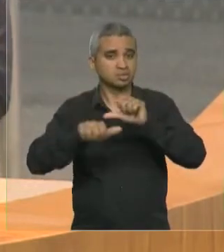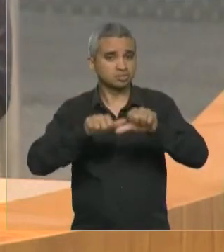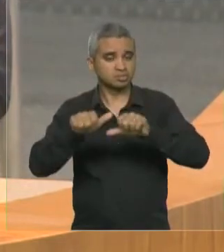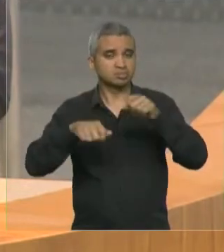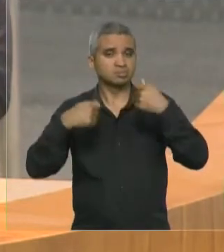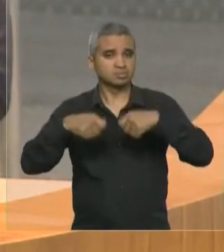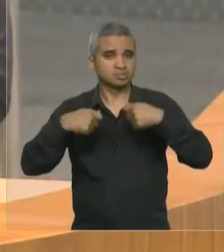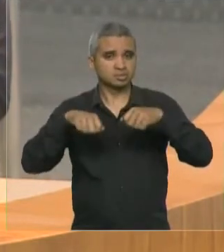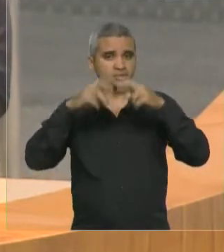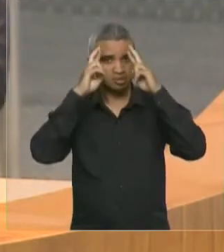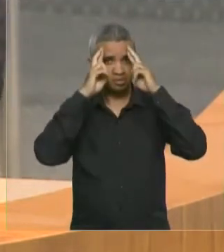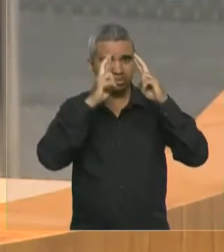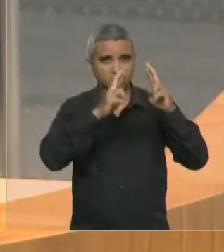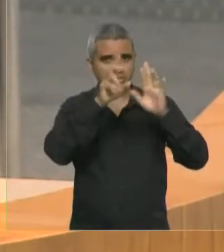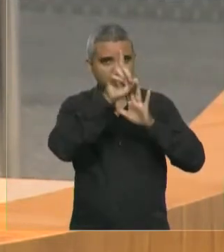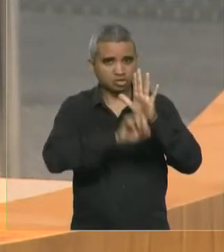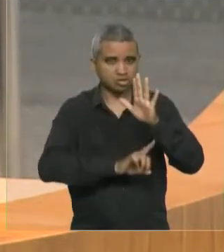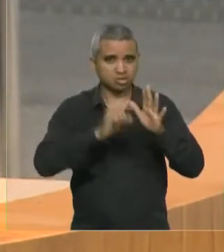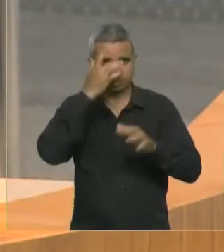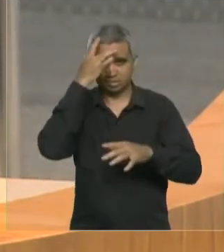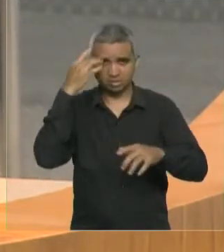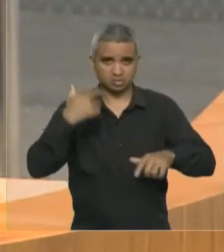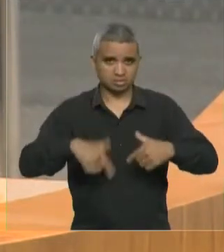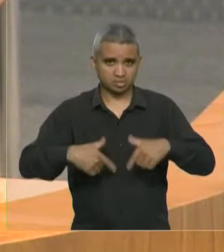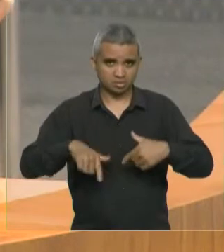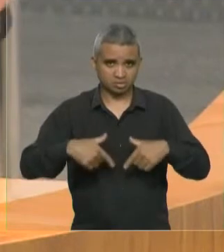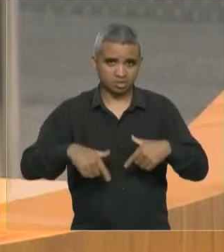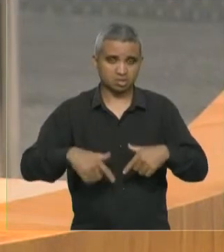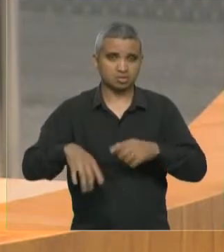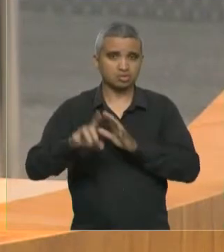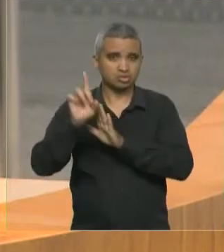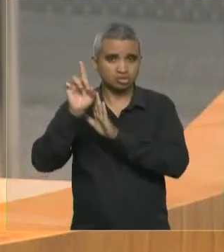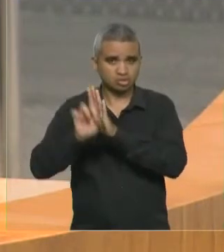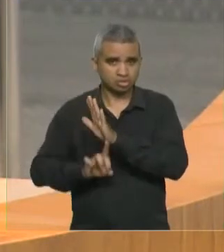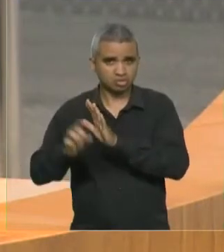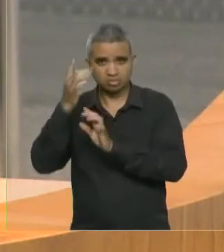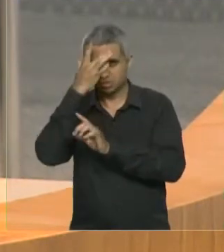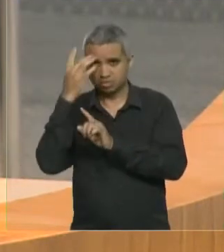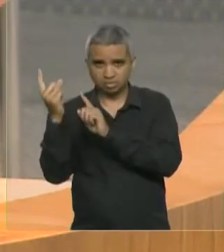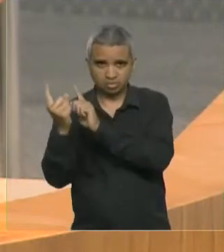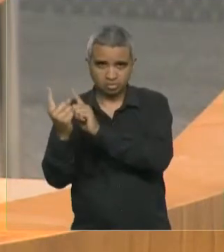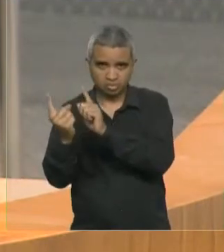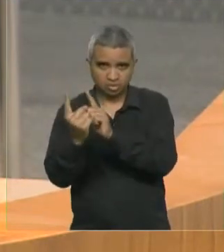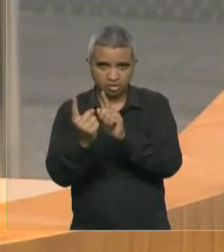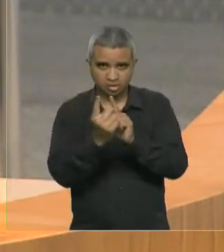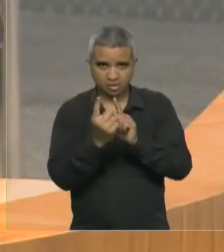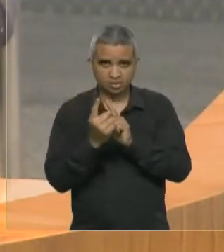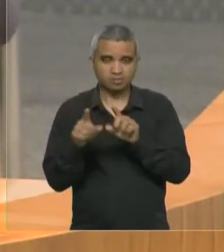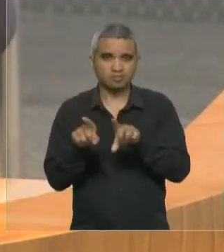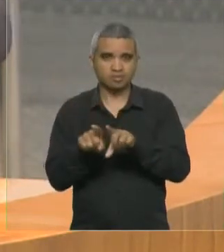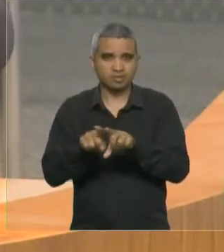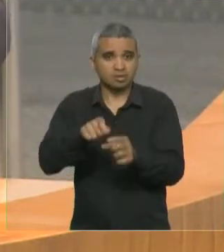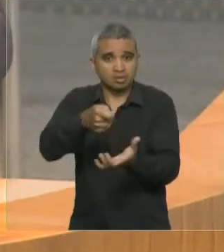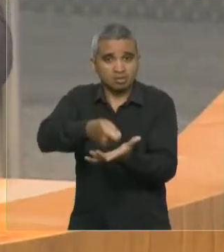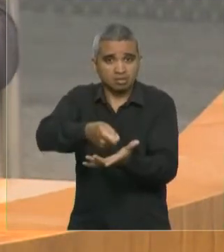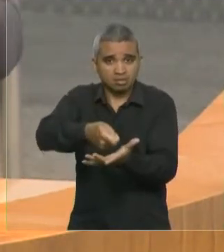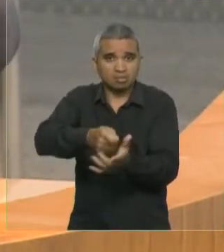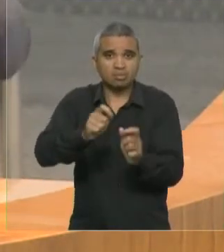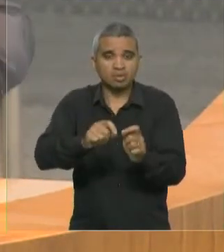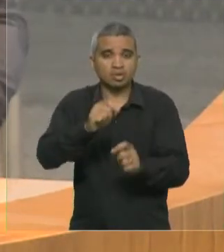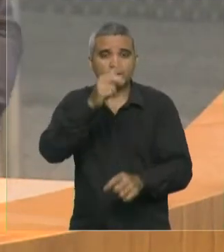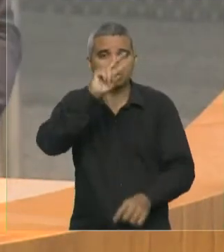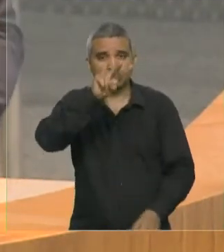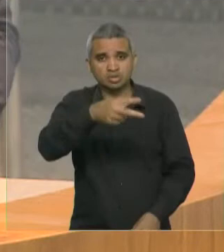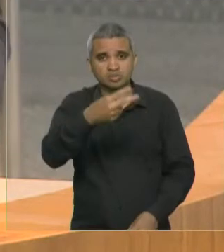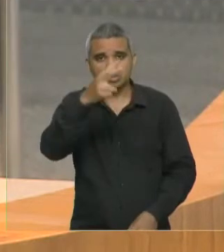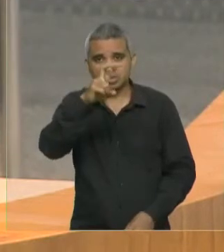do trabalhador, o direito do consumidor e garantir que essas 2.500 famílias não tenham nenhum tipo de risco à